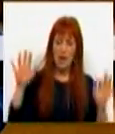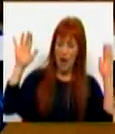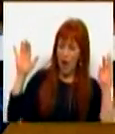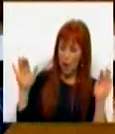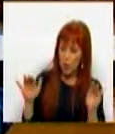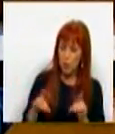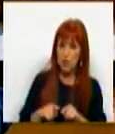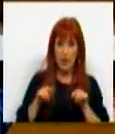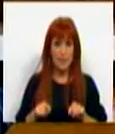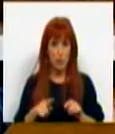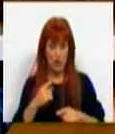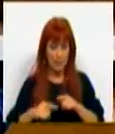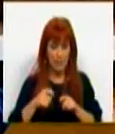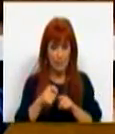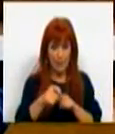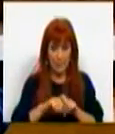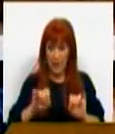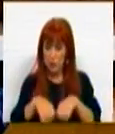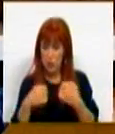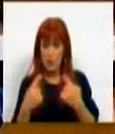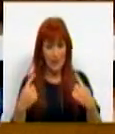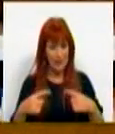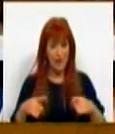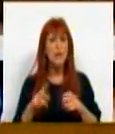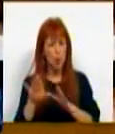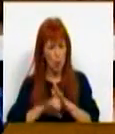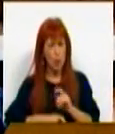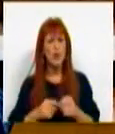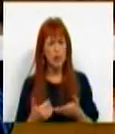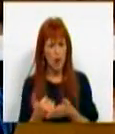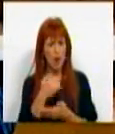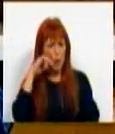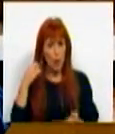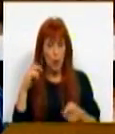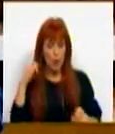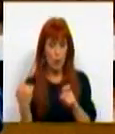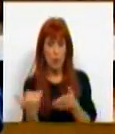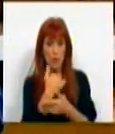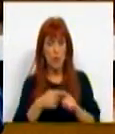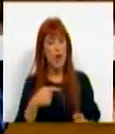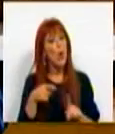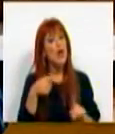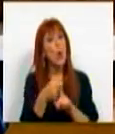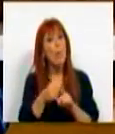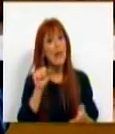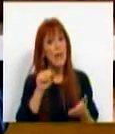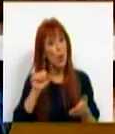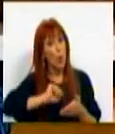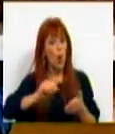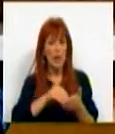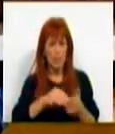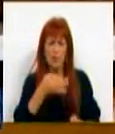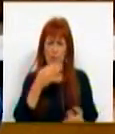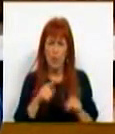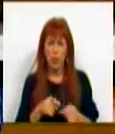redução nas prestações sociais que têm condições de recurso, ou seja, aquelas que combatem a pobreza, efetivamente, estou a